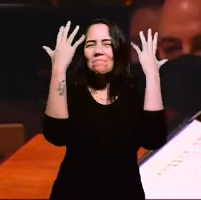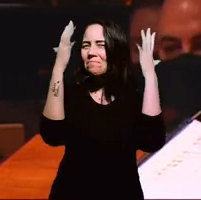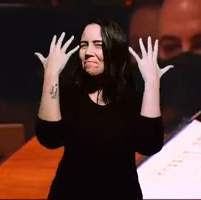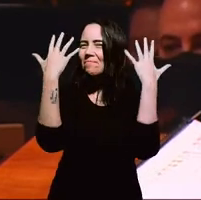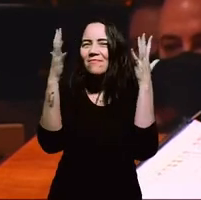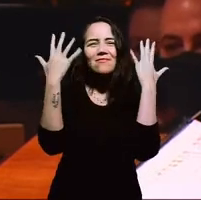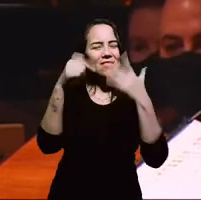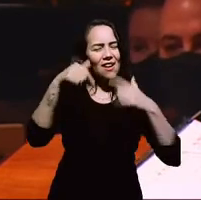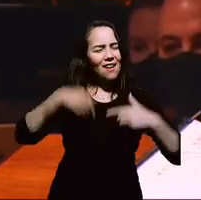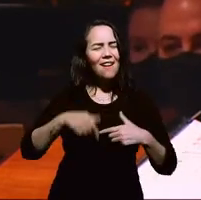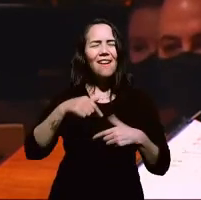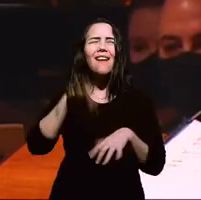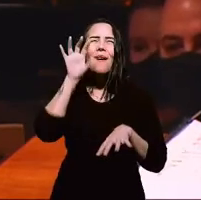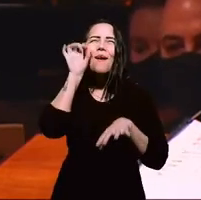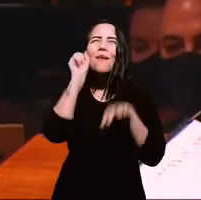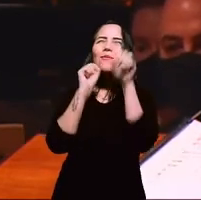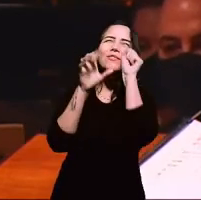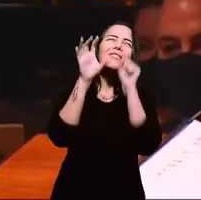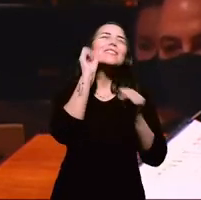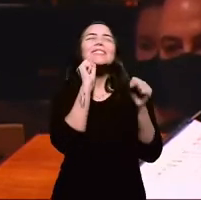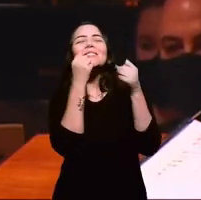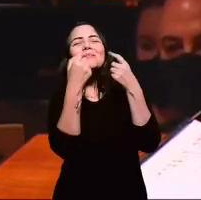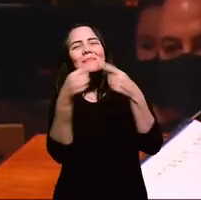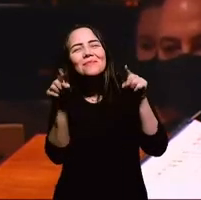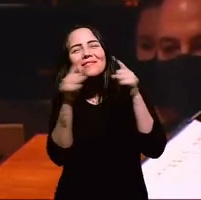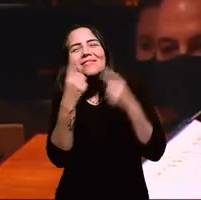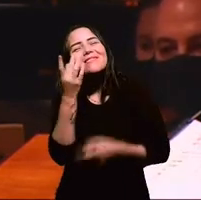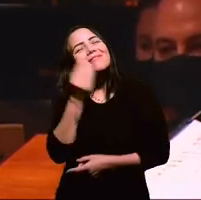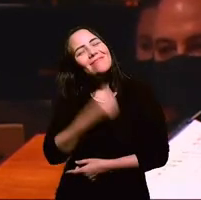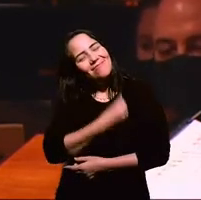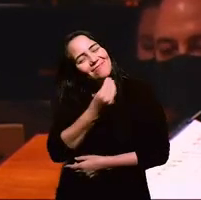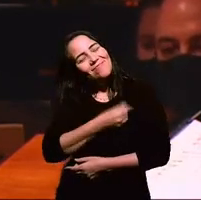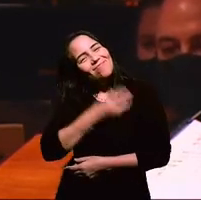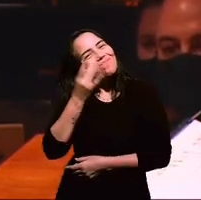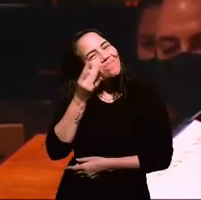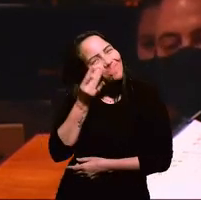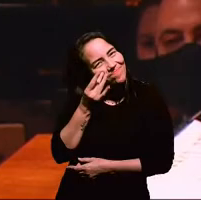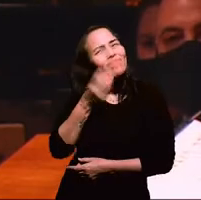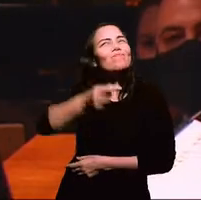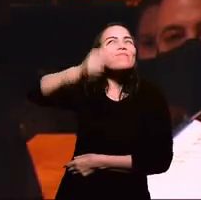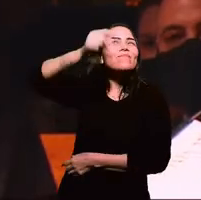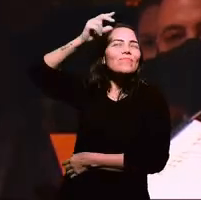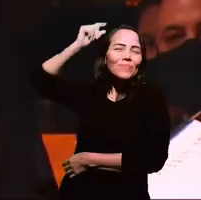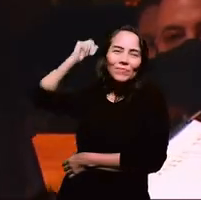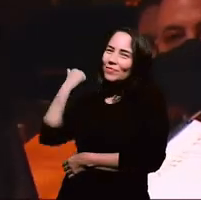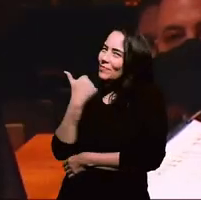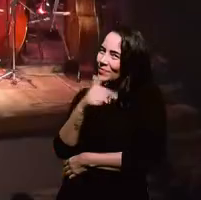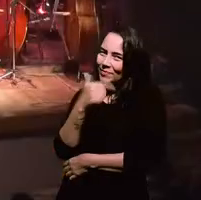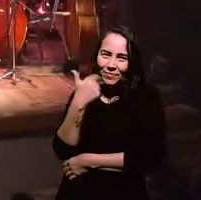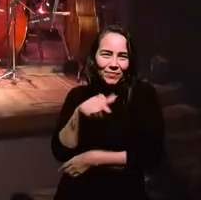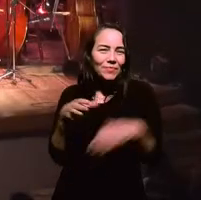aqui por um bom tempo escutando música ao vivo, né? Porque faz tempo que a gente não tem também uma orquestra